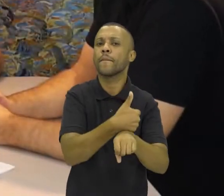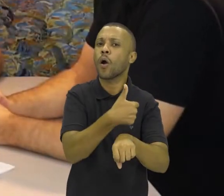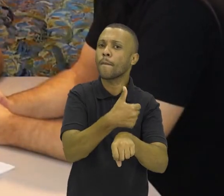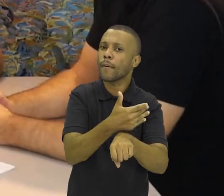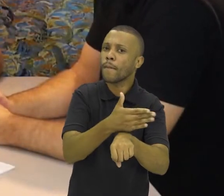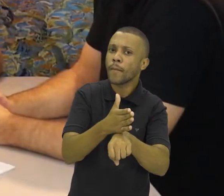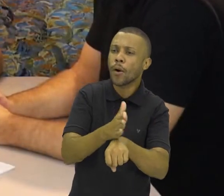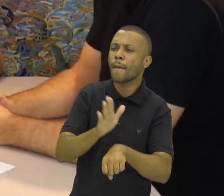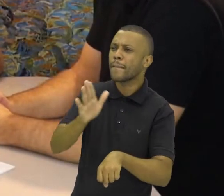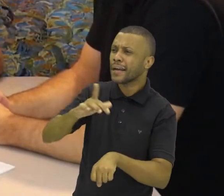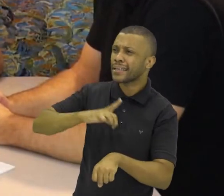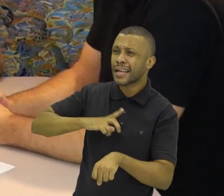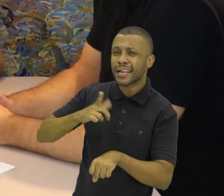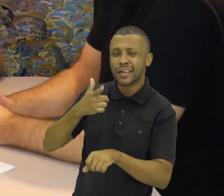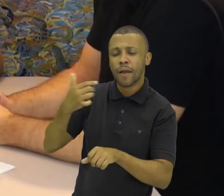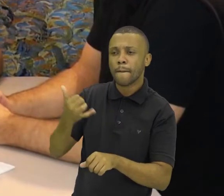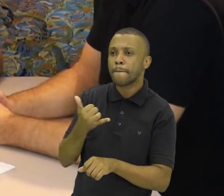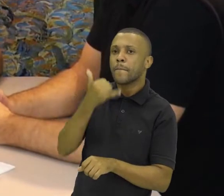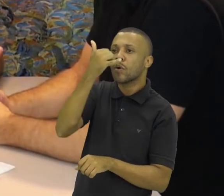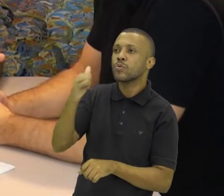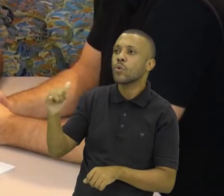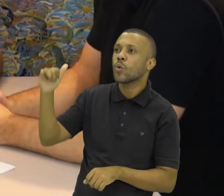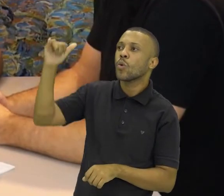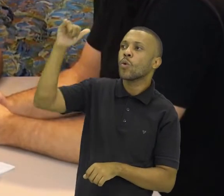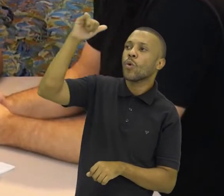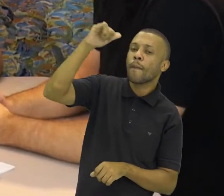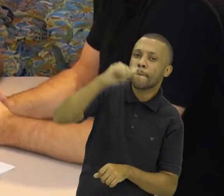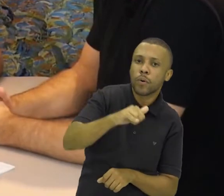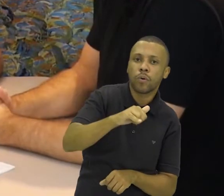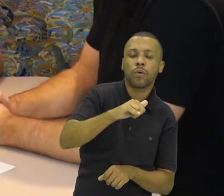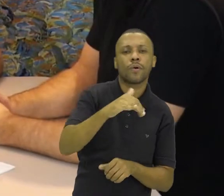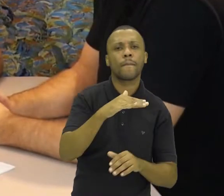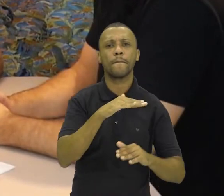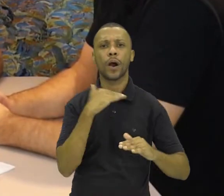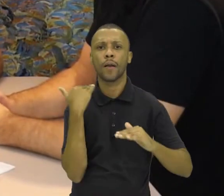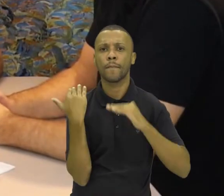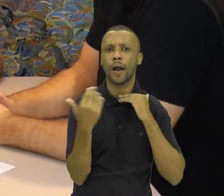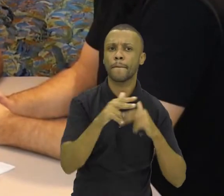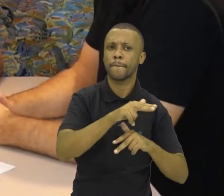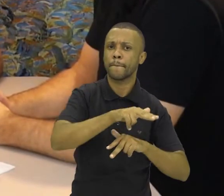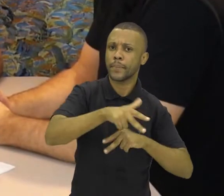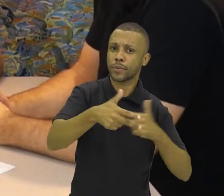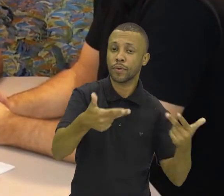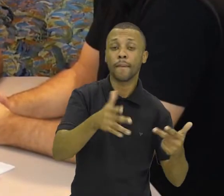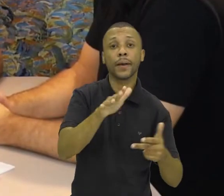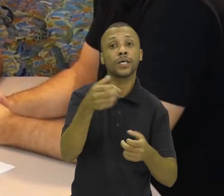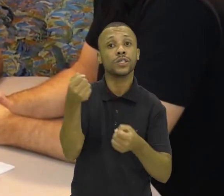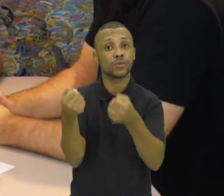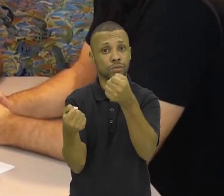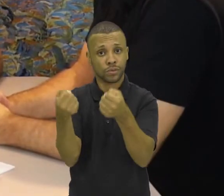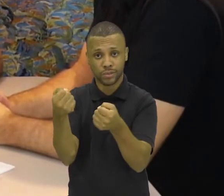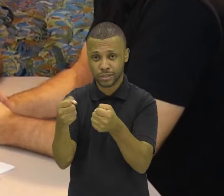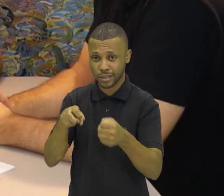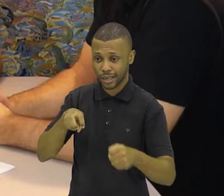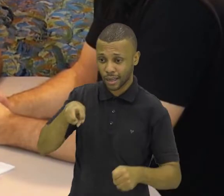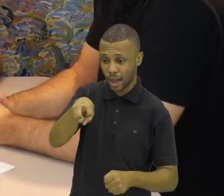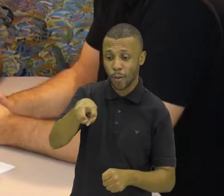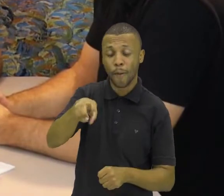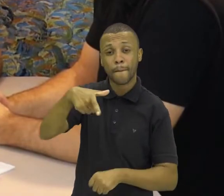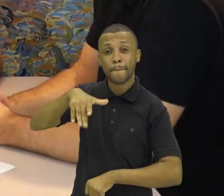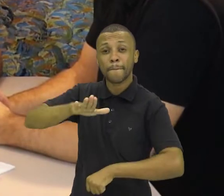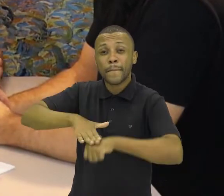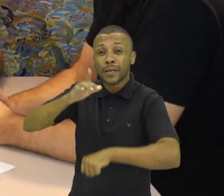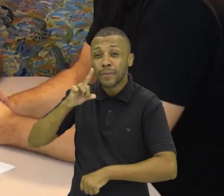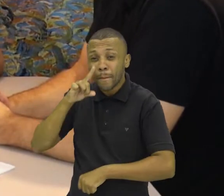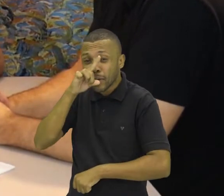Porque é difícil ter alguém para contar a história Sim. quando acontece um acidente com avião. Exato. Mas andar de carro ou andar a pé na rua é muito mais perigoso,